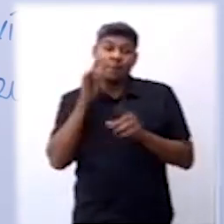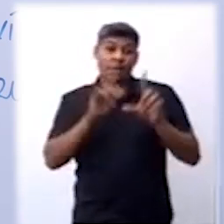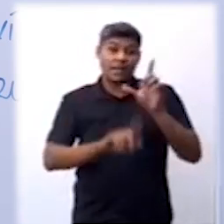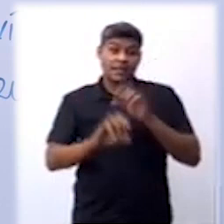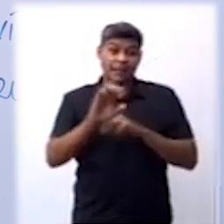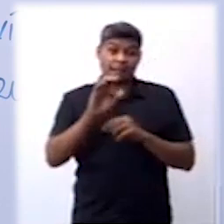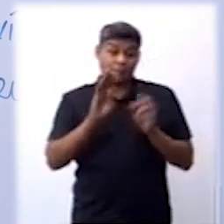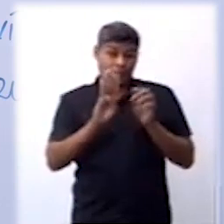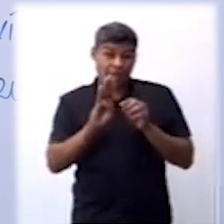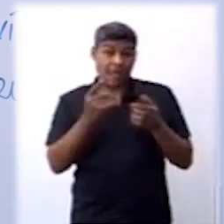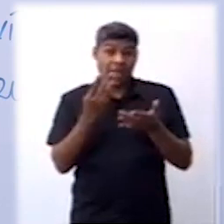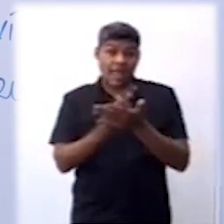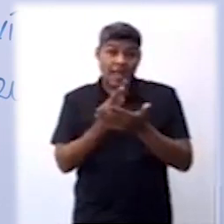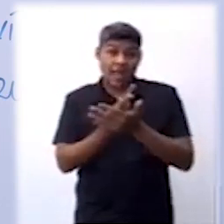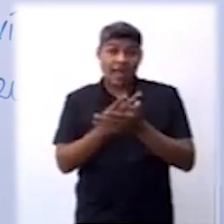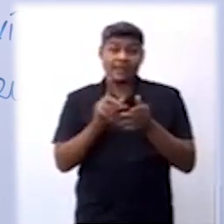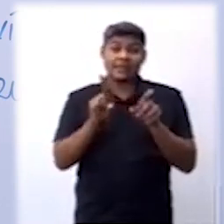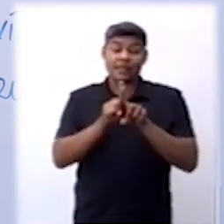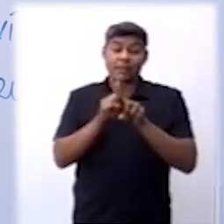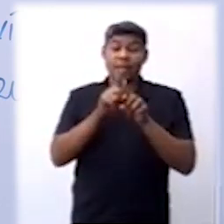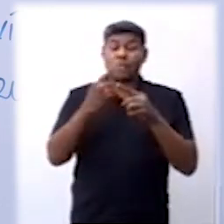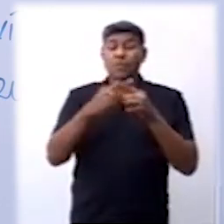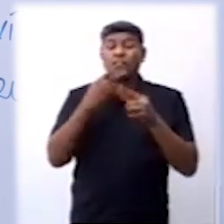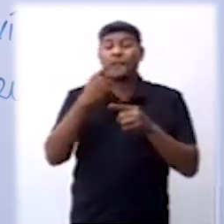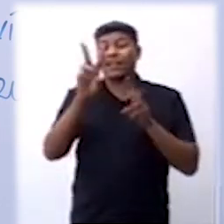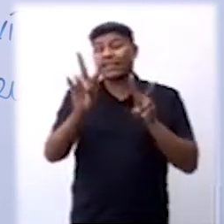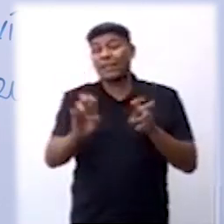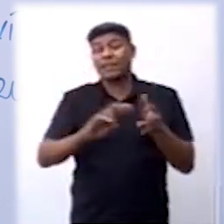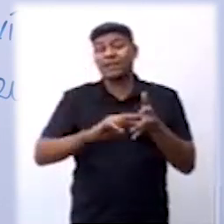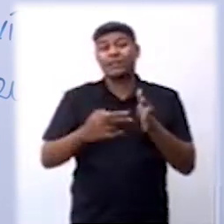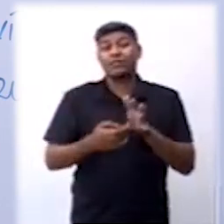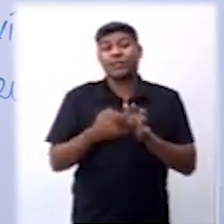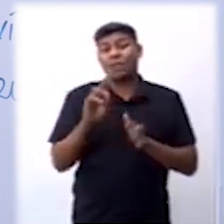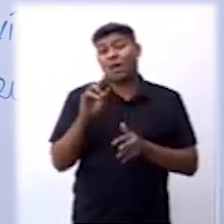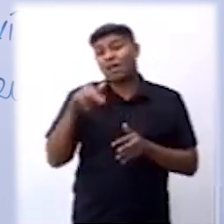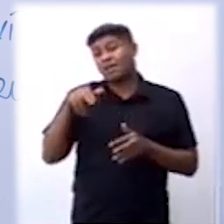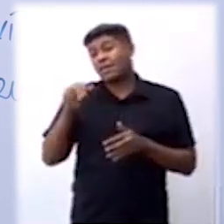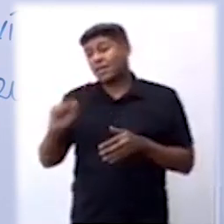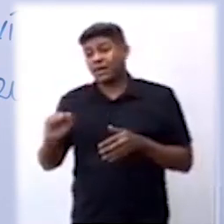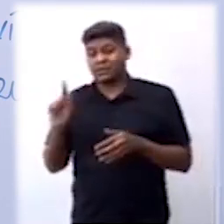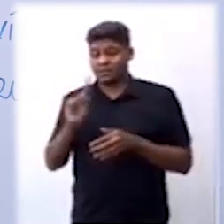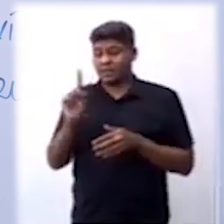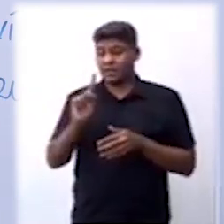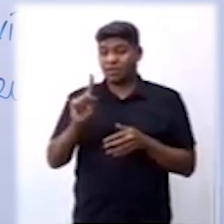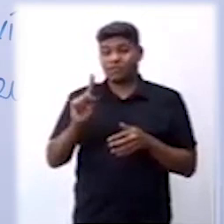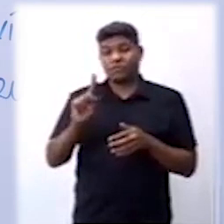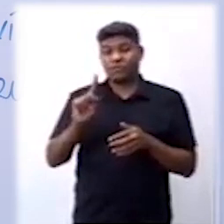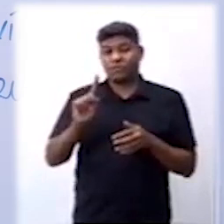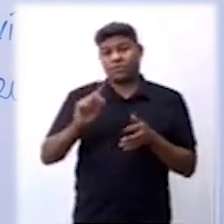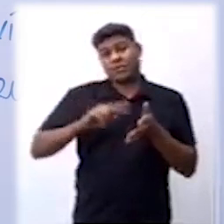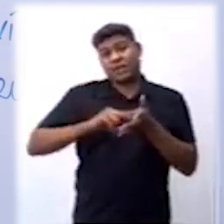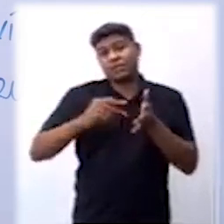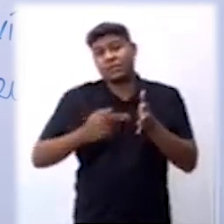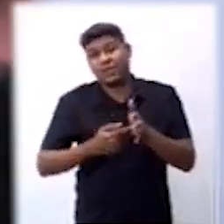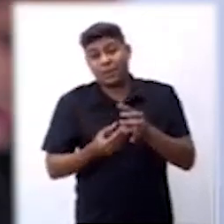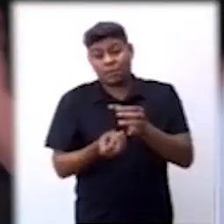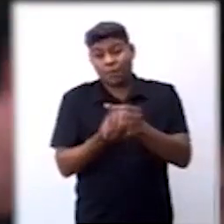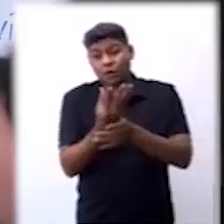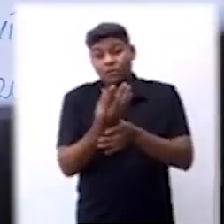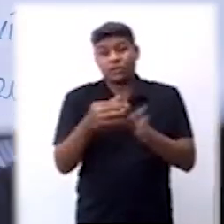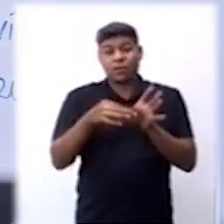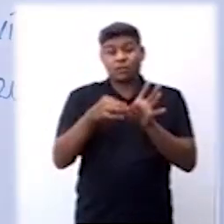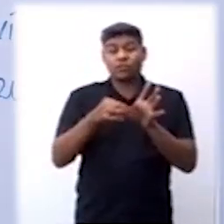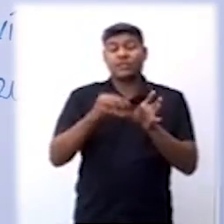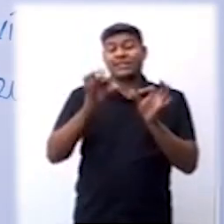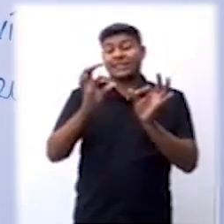está errada também porque fala de tradução do RNA. Não, tradução é produzir proteína. Então só pode ser a